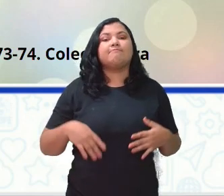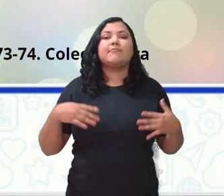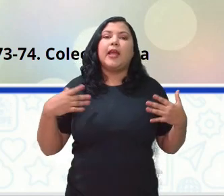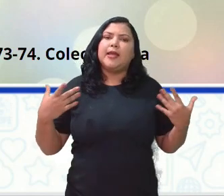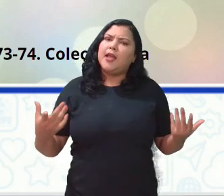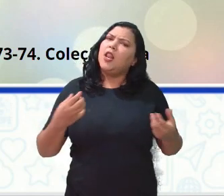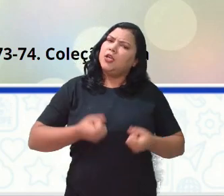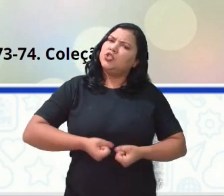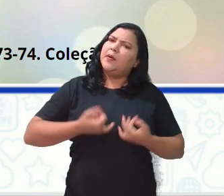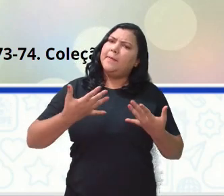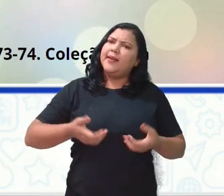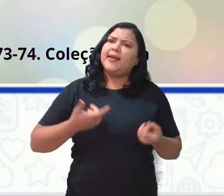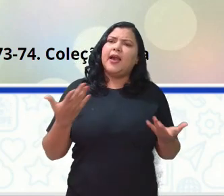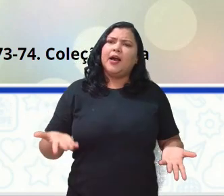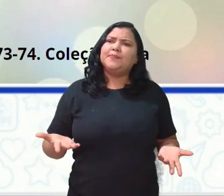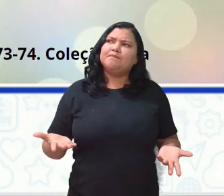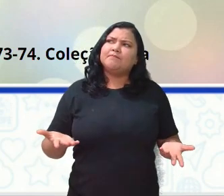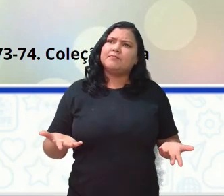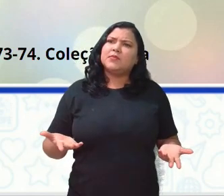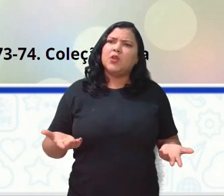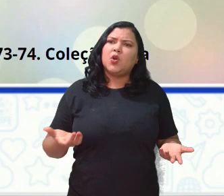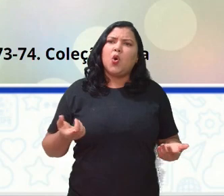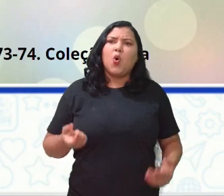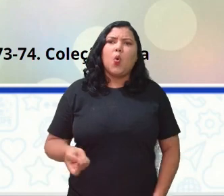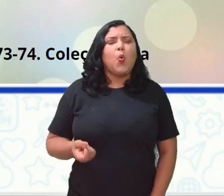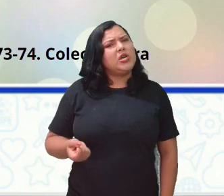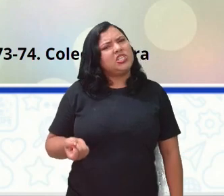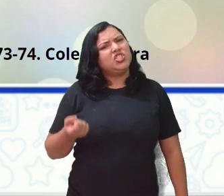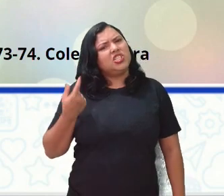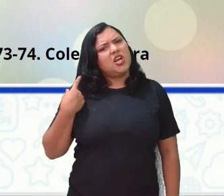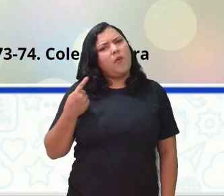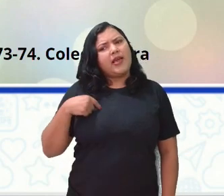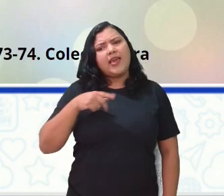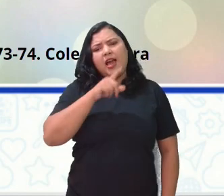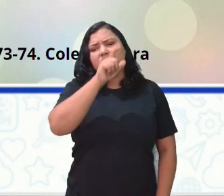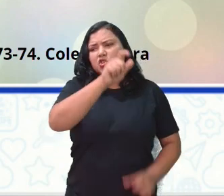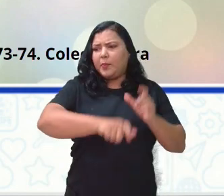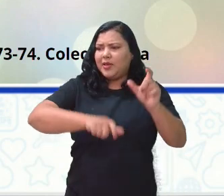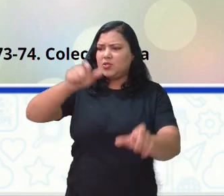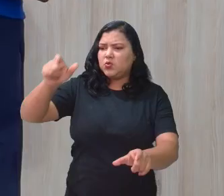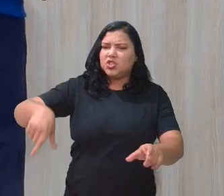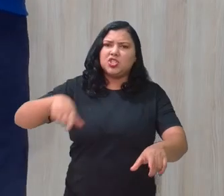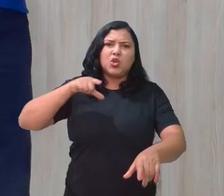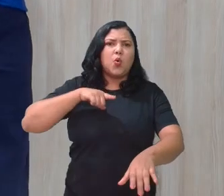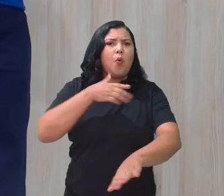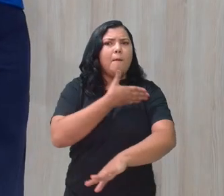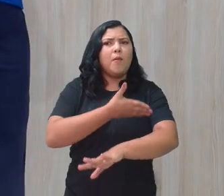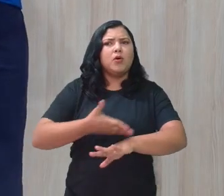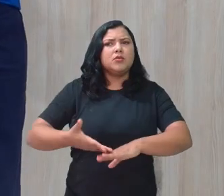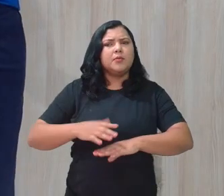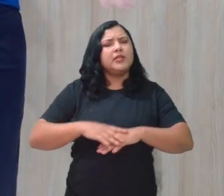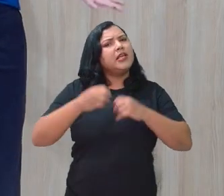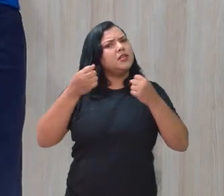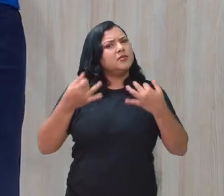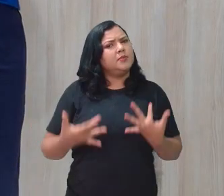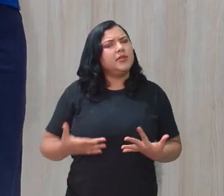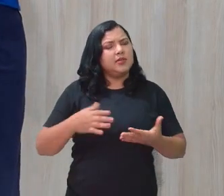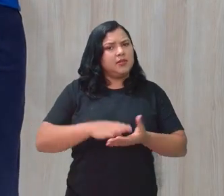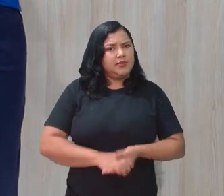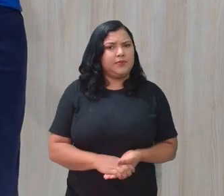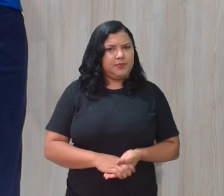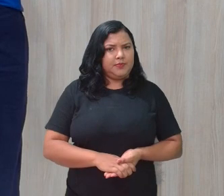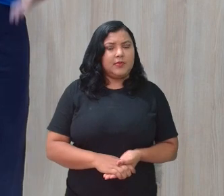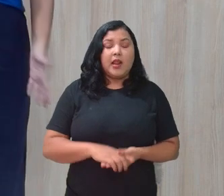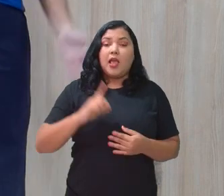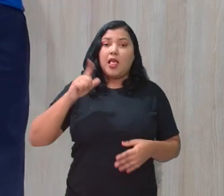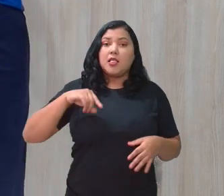também argumenta novamente que o estranho é o comportamento dos outros. Então, nesse trecho aqui, ele faz uma defesa muito contundente, muito